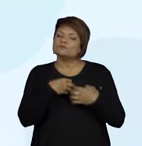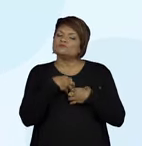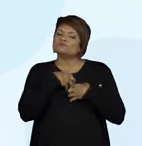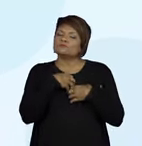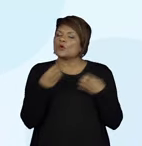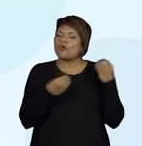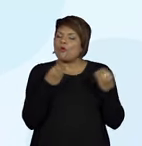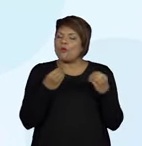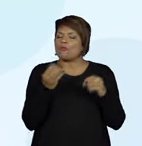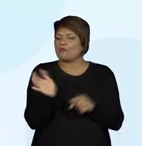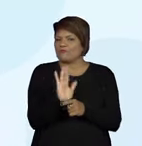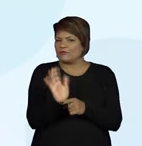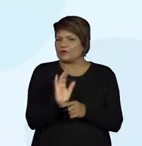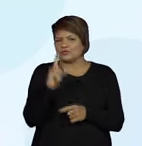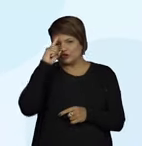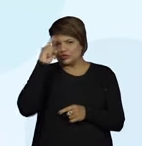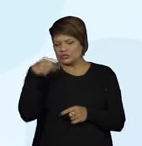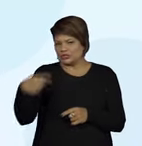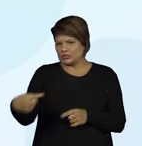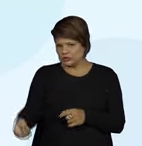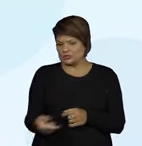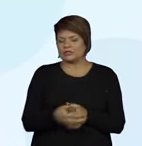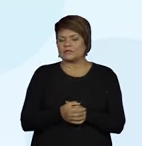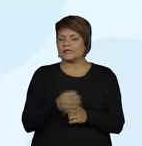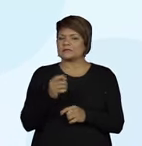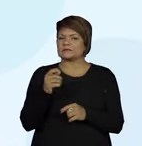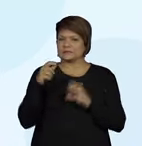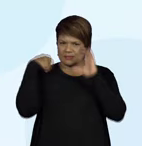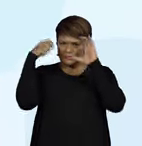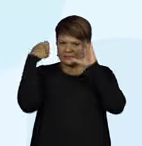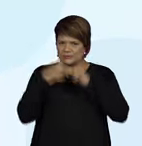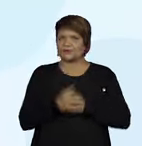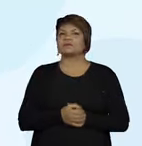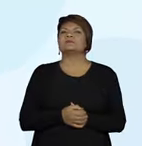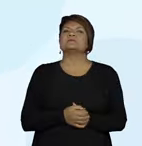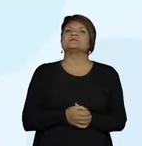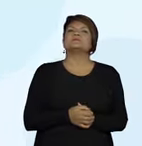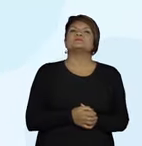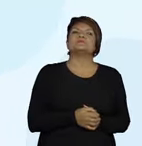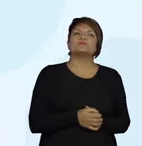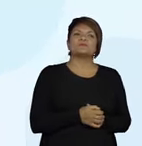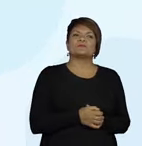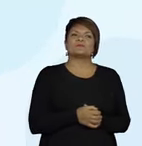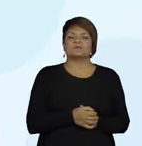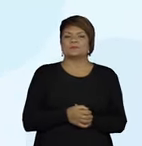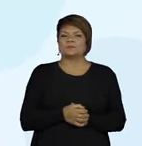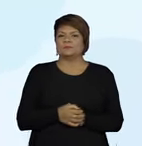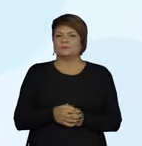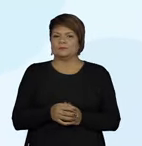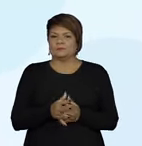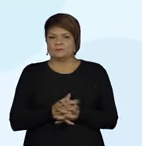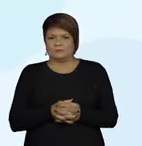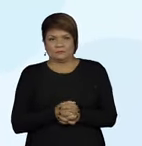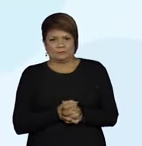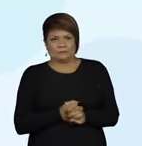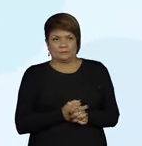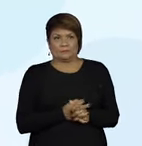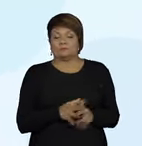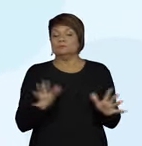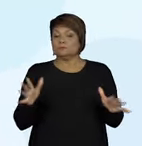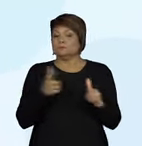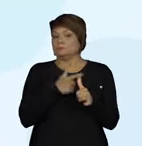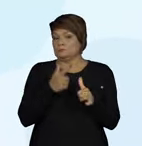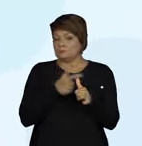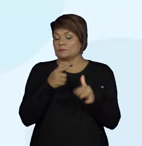o dia a dia das gravações. Agora vamos dividir a leitura, hein, professora Joyce? Vamos tá sim. Bom? Então, a primeira